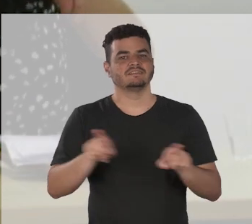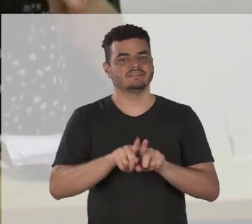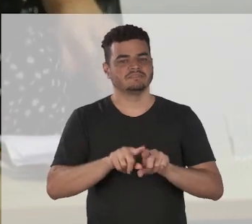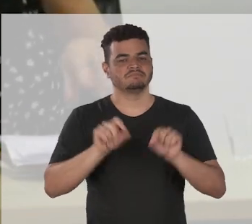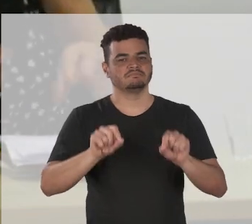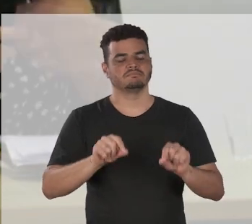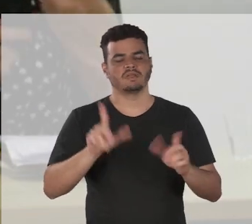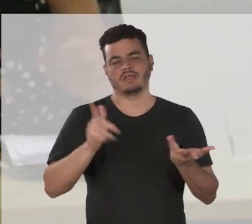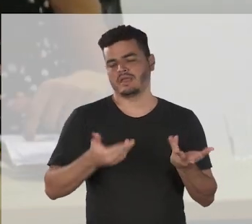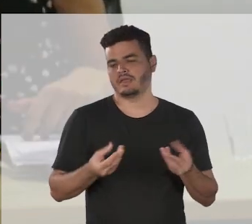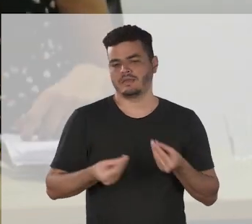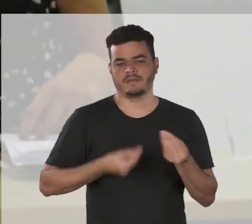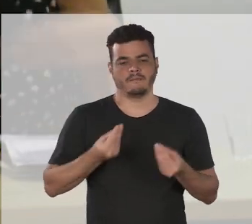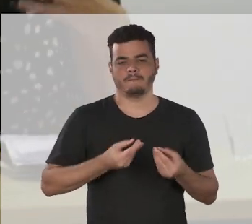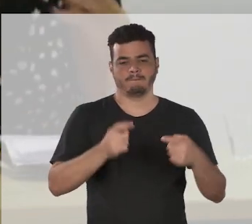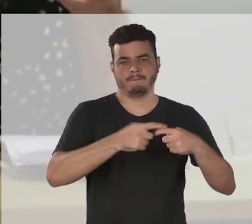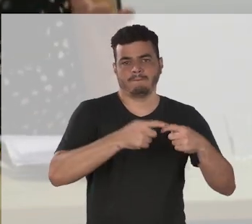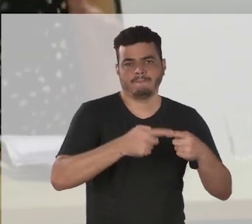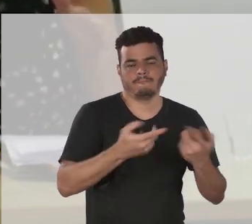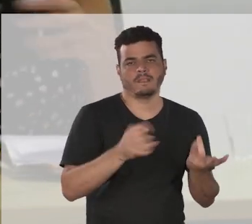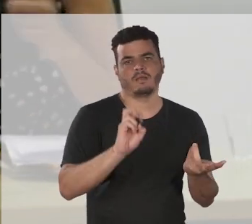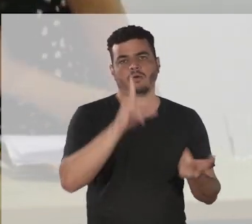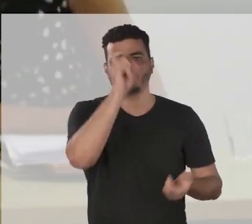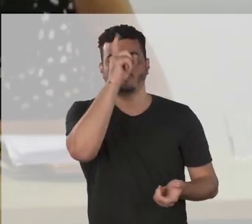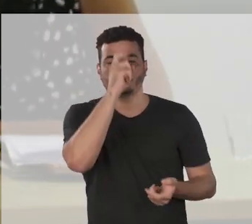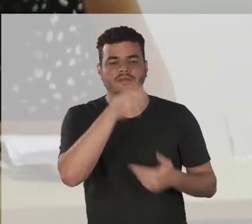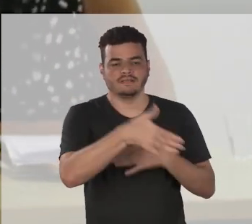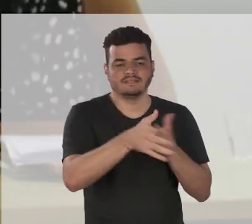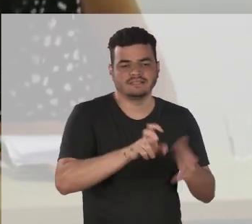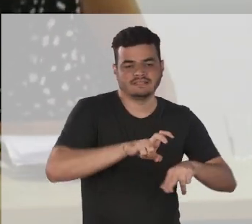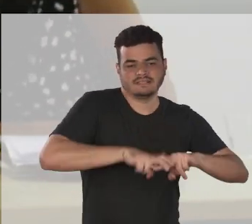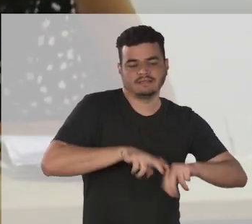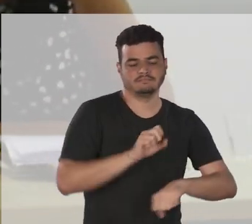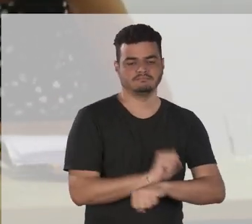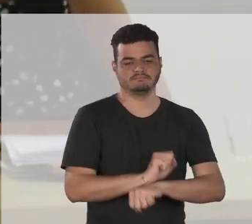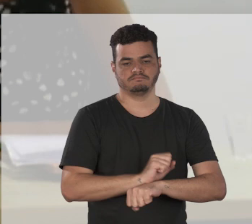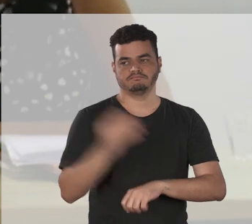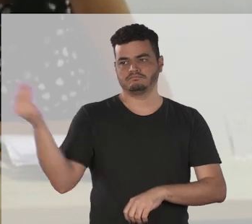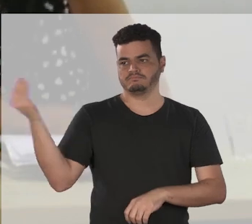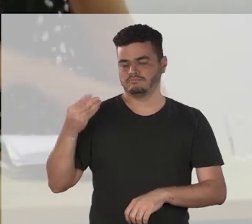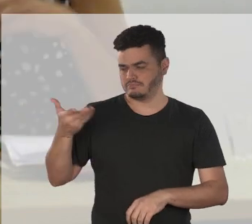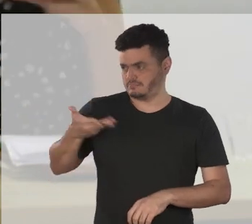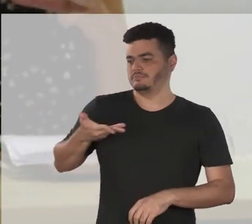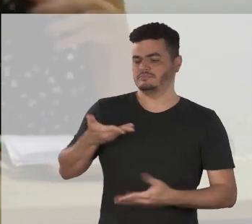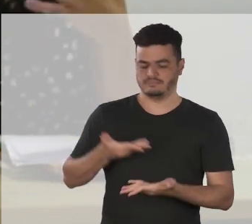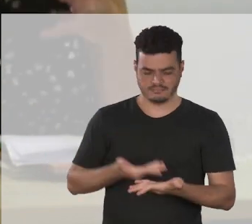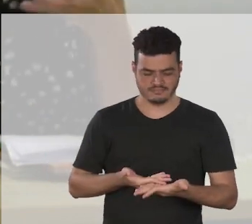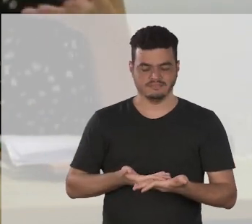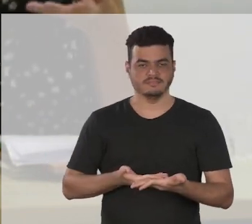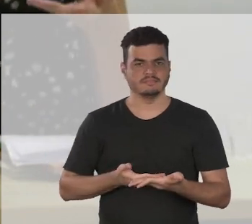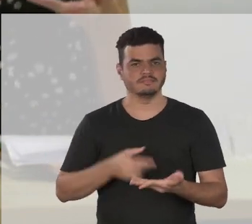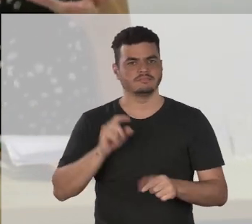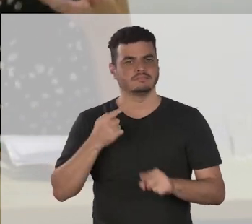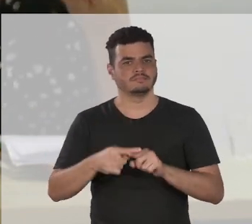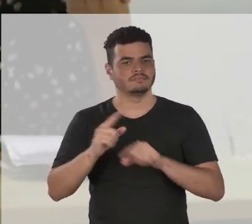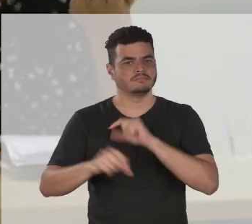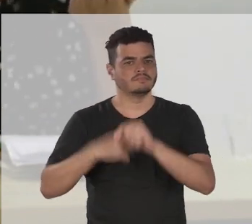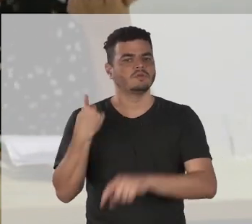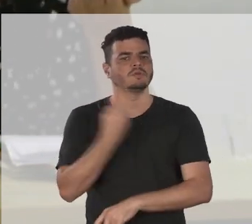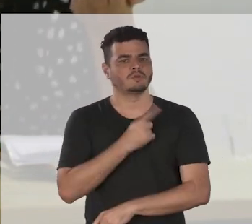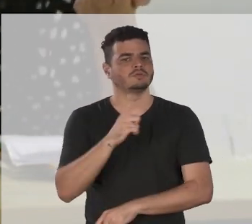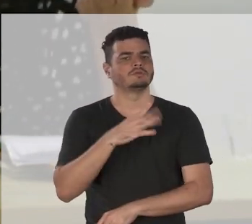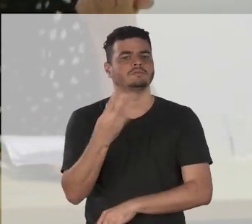na sala de espera dos hospitais, me parece que isso também é bom pensar diferentes